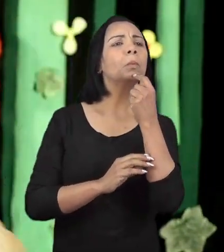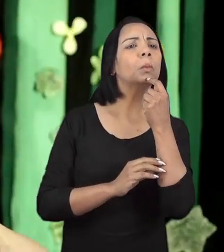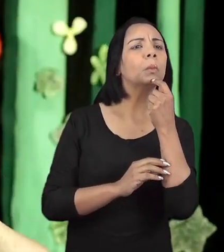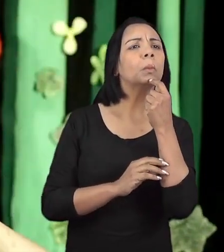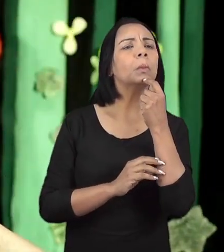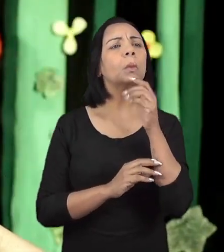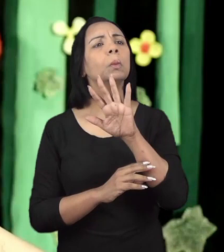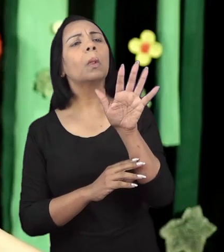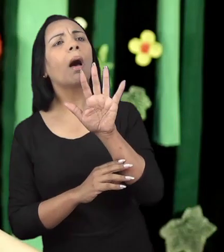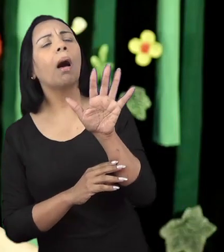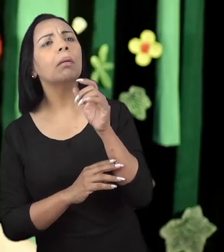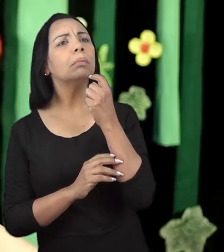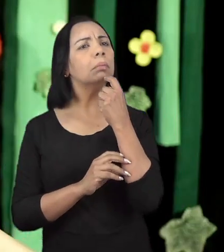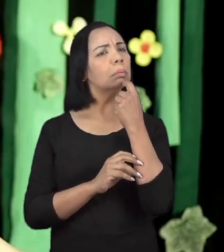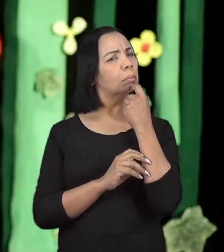"Olá!